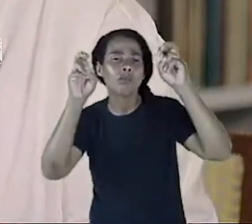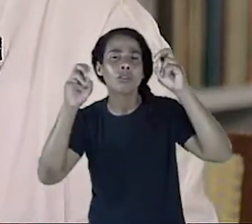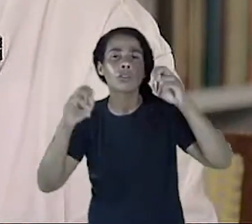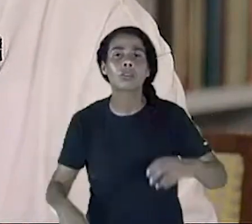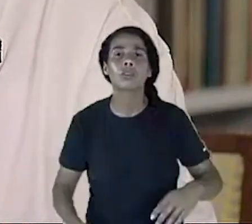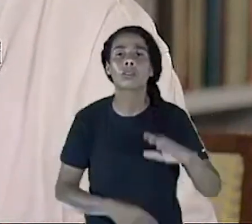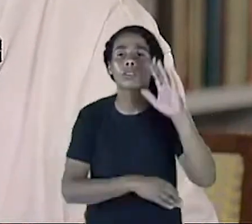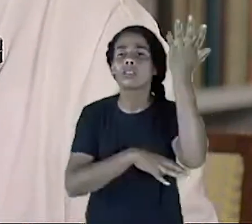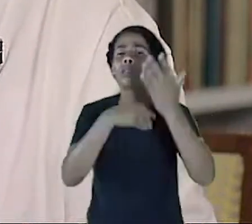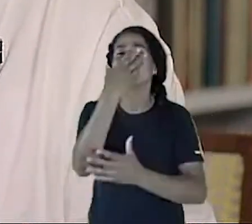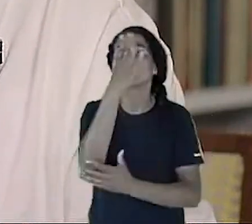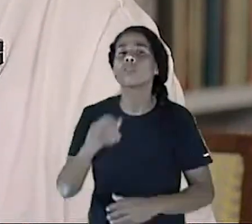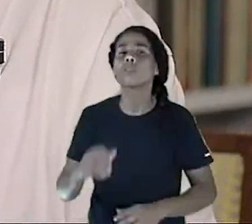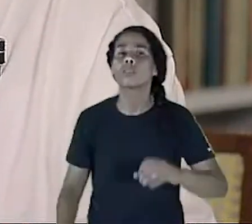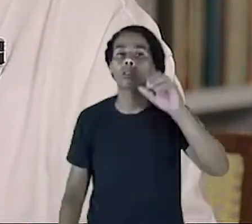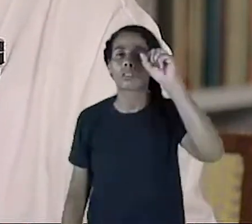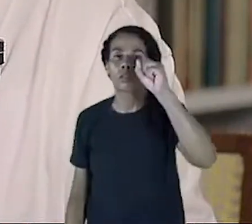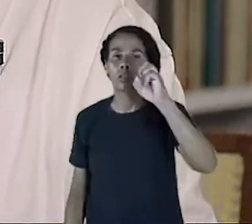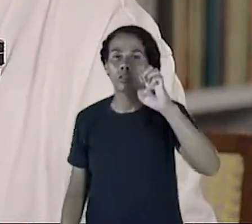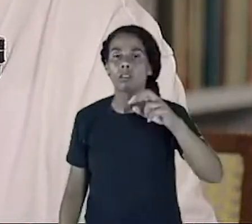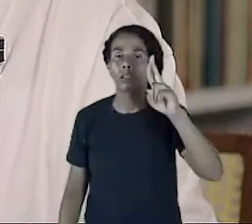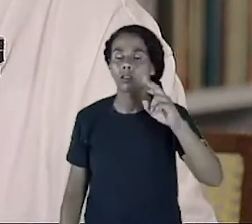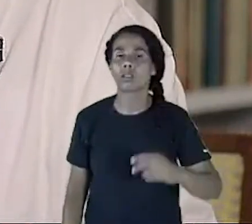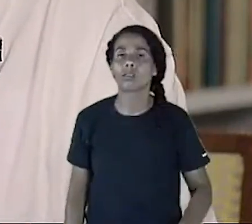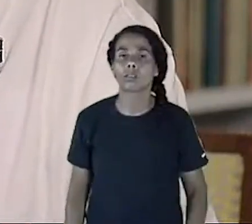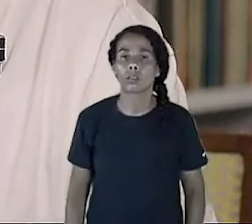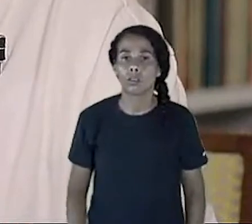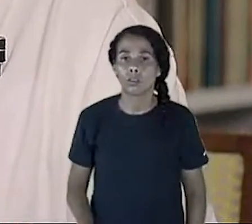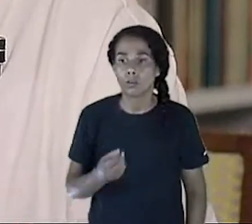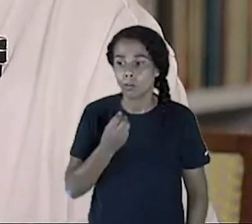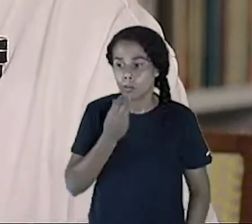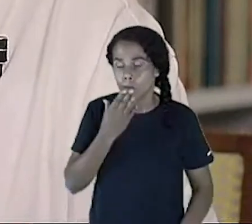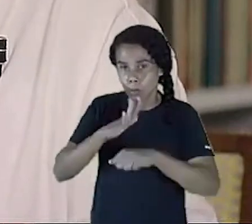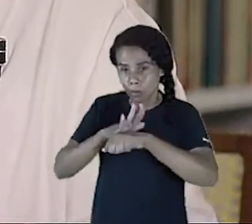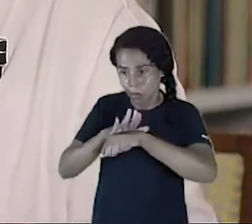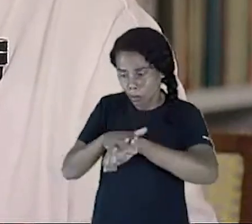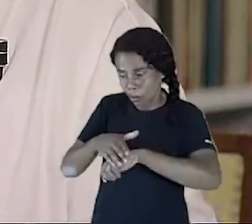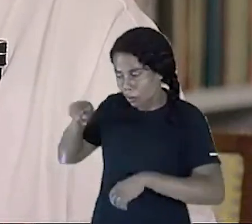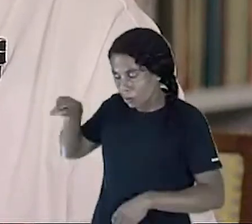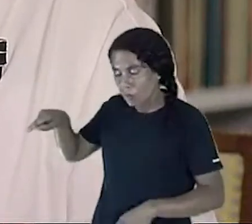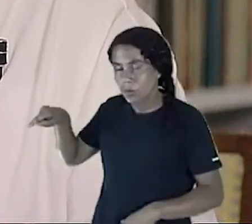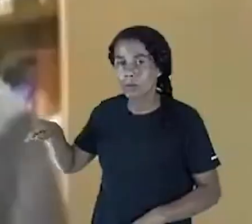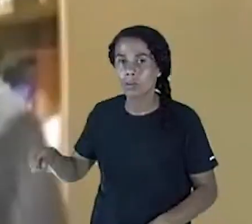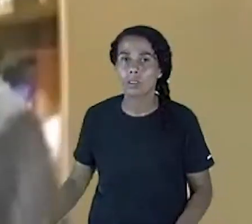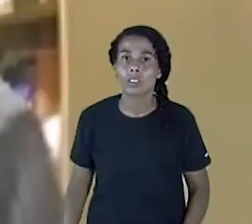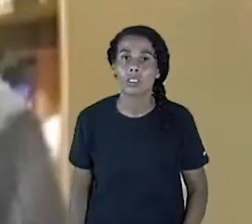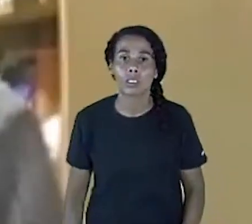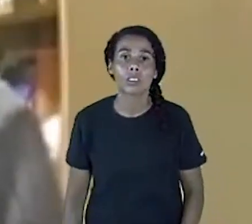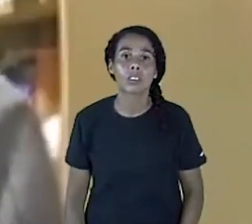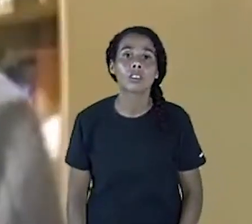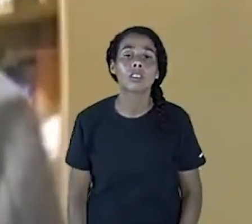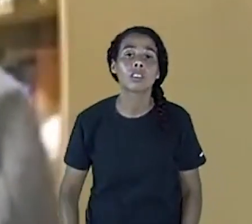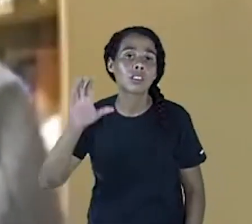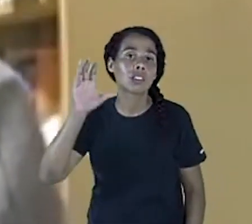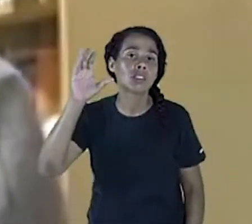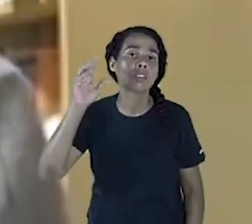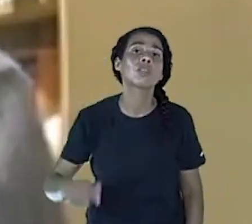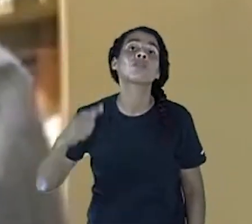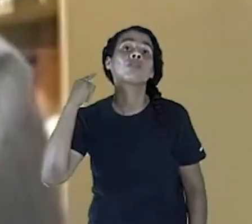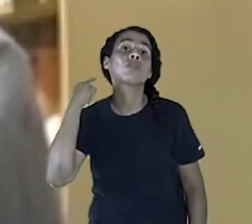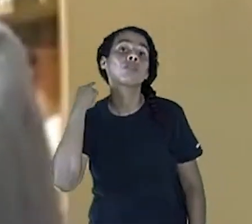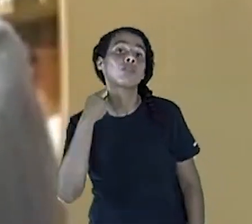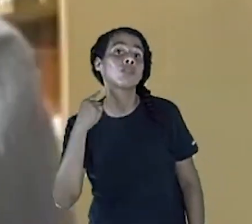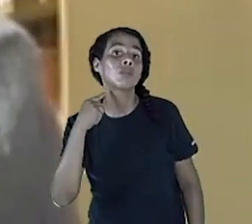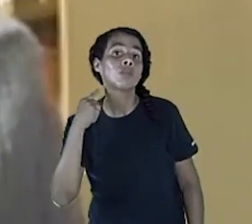ser. Boa noite, Bené Fonteles. Que tá aí. O músico e escritor Bené Fonteles está sentado ao lado de uma estante de